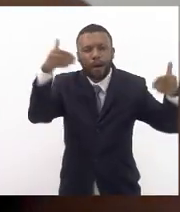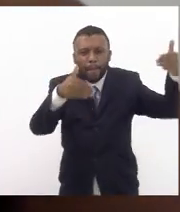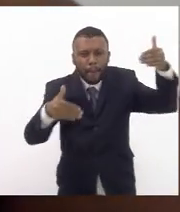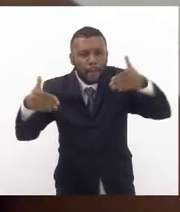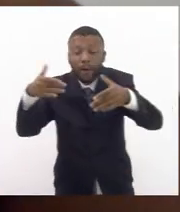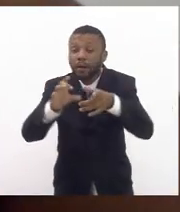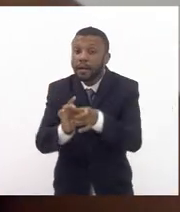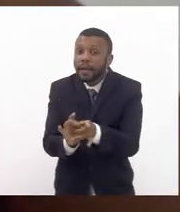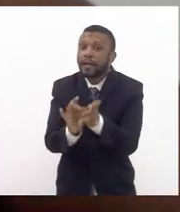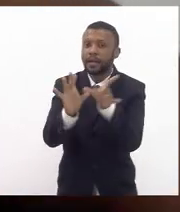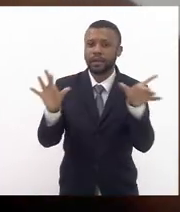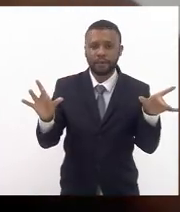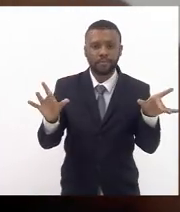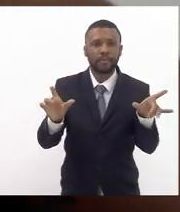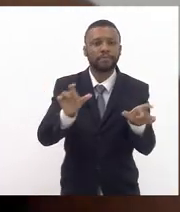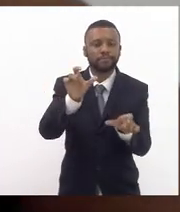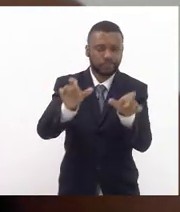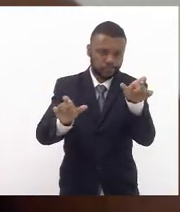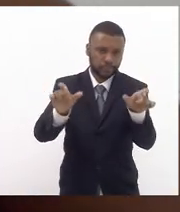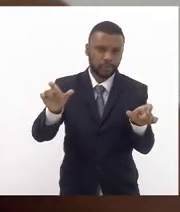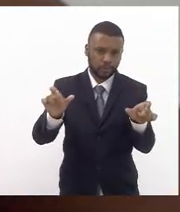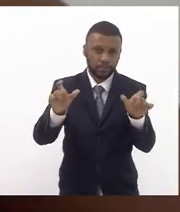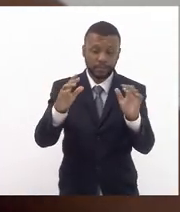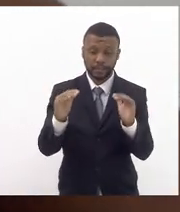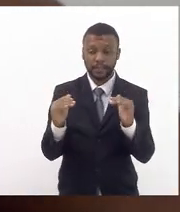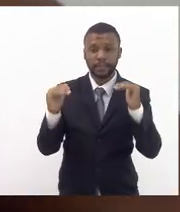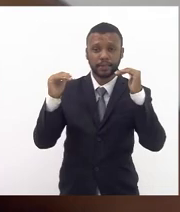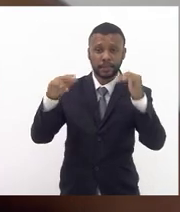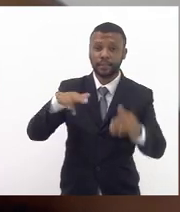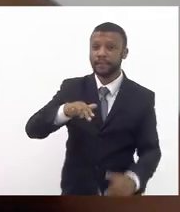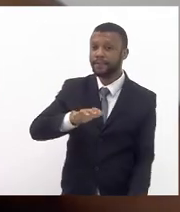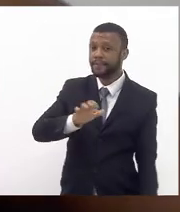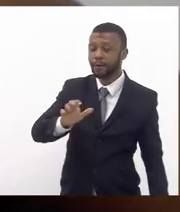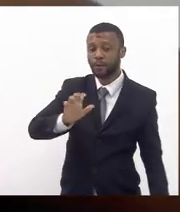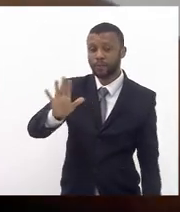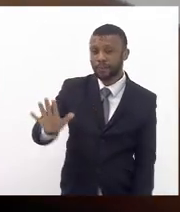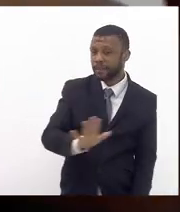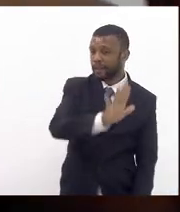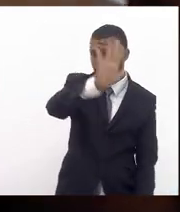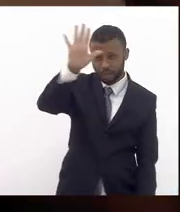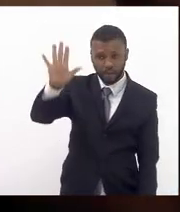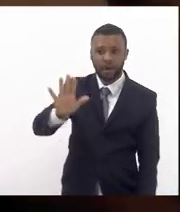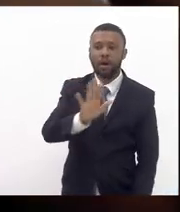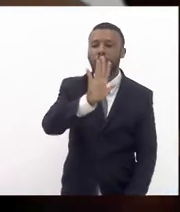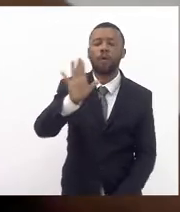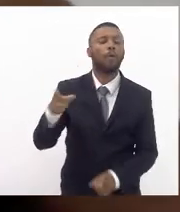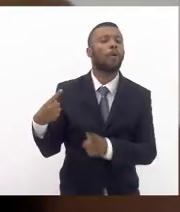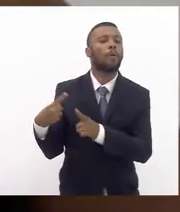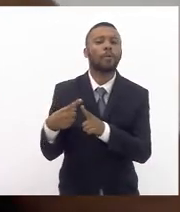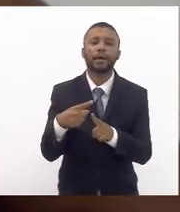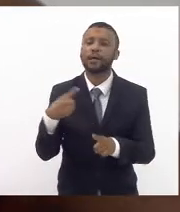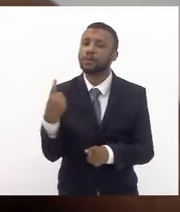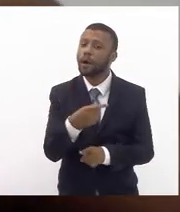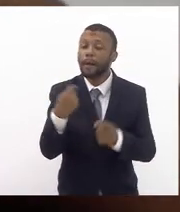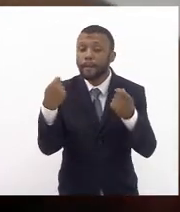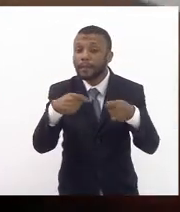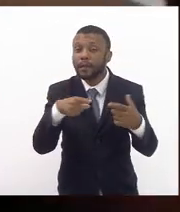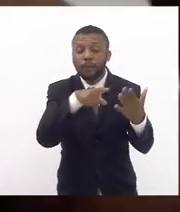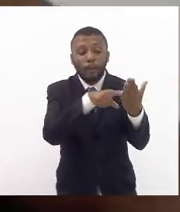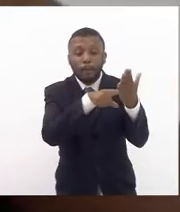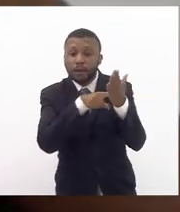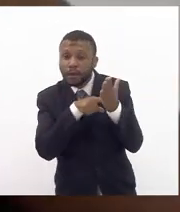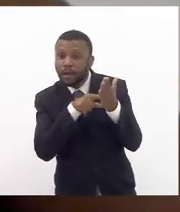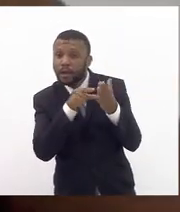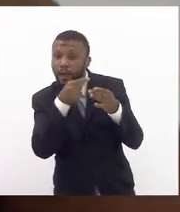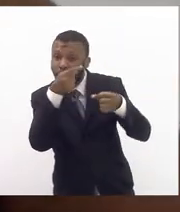debate em nível nacional, porque precisamos trazer a